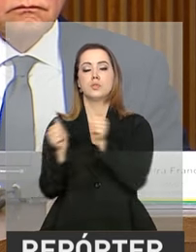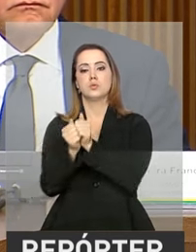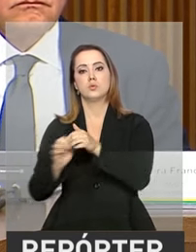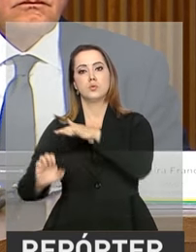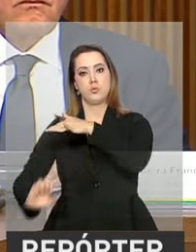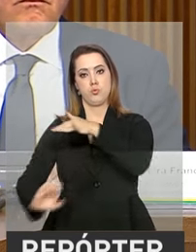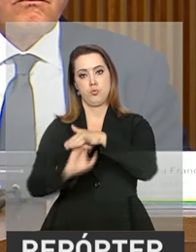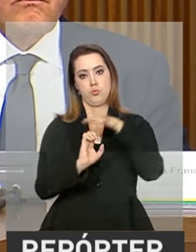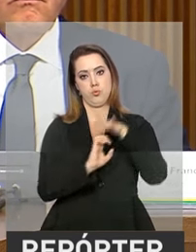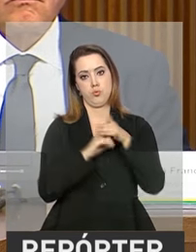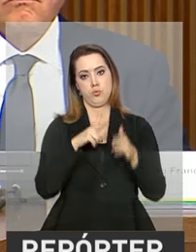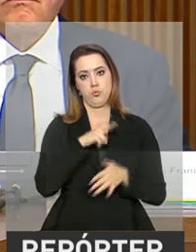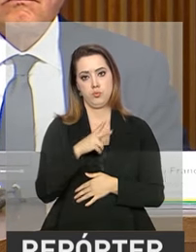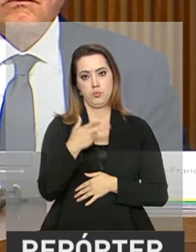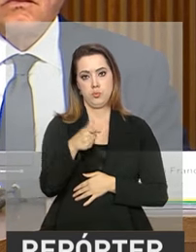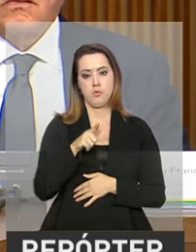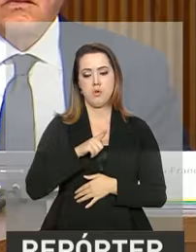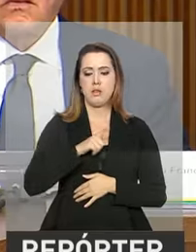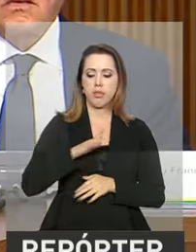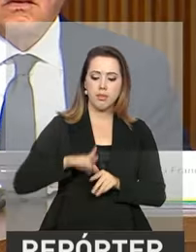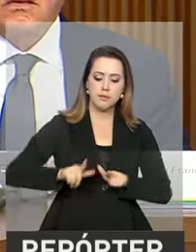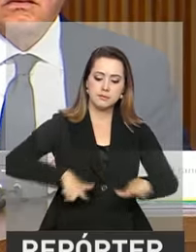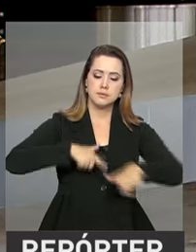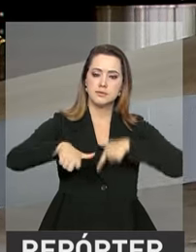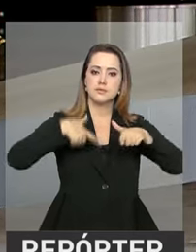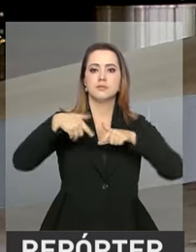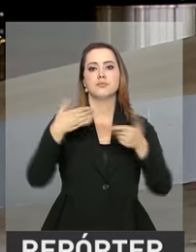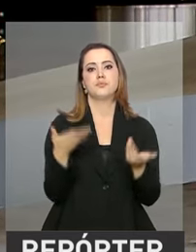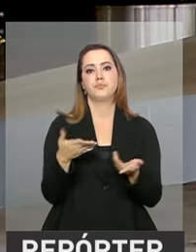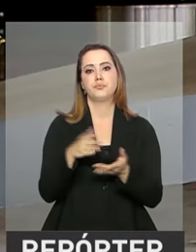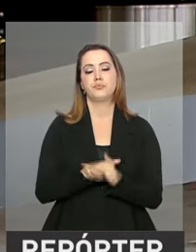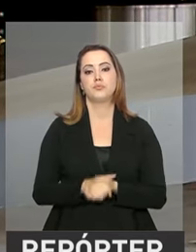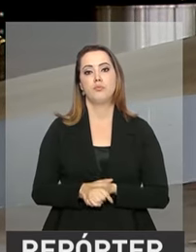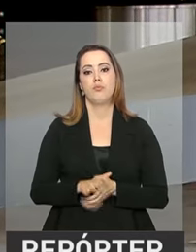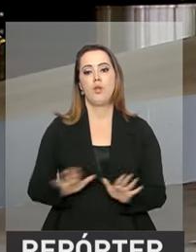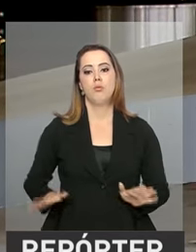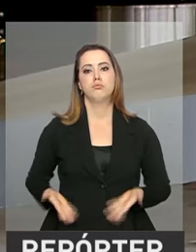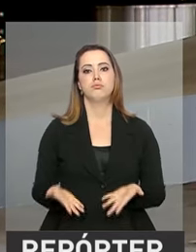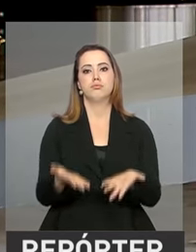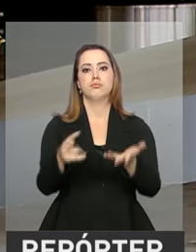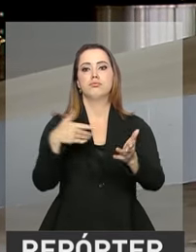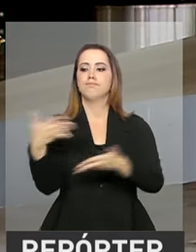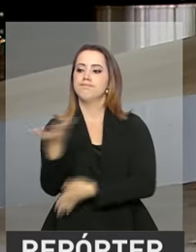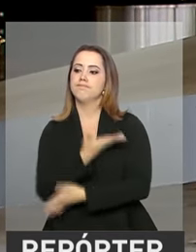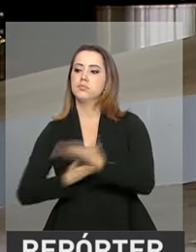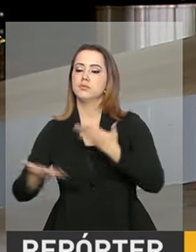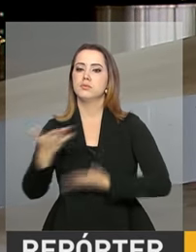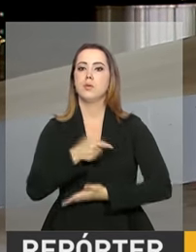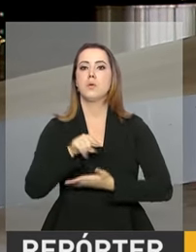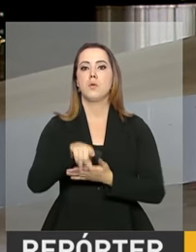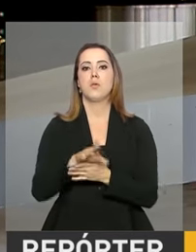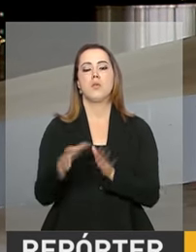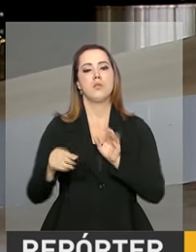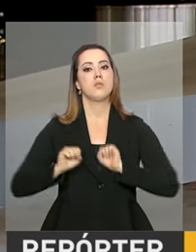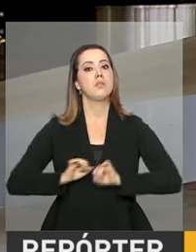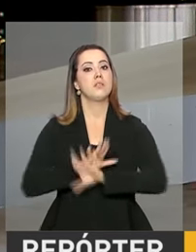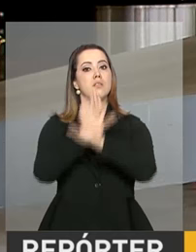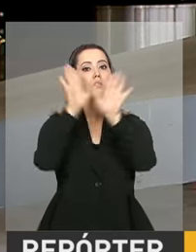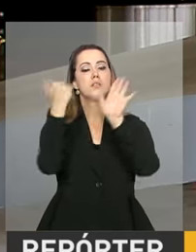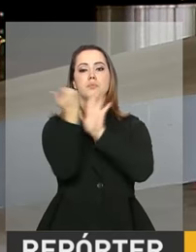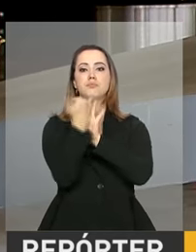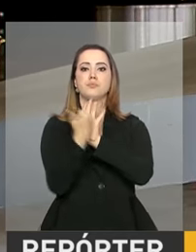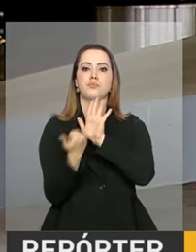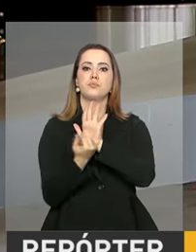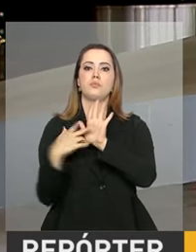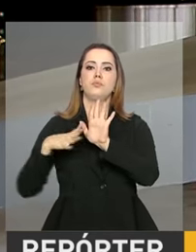haja muitos empregos no país. Para estimular a concorrência, dar mais transparência ao processo